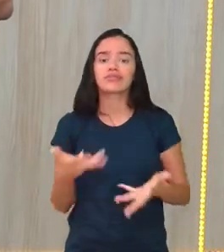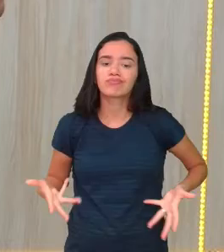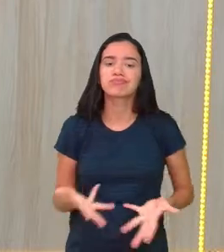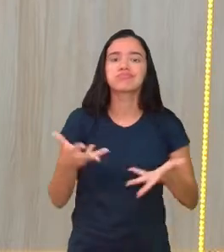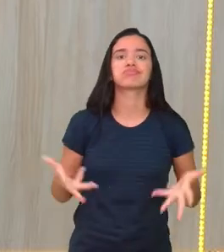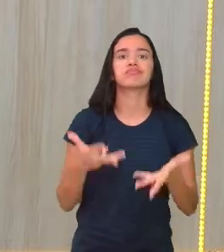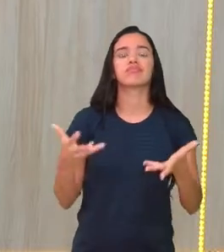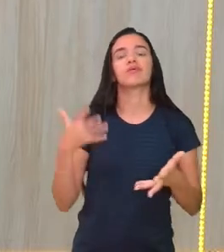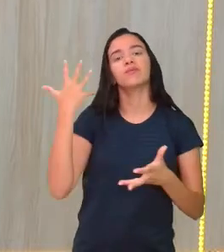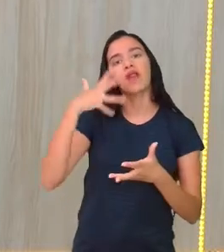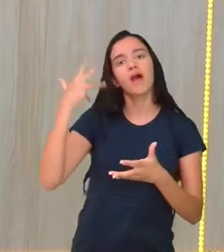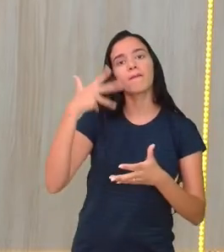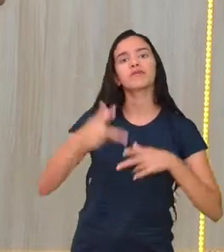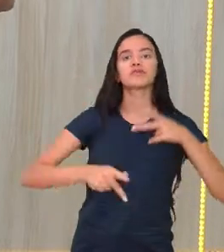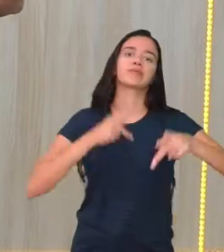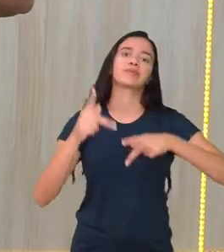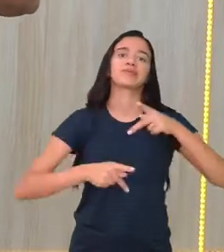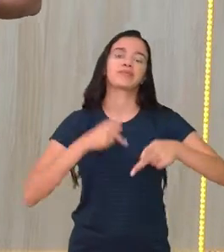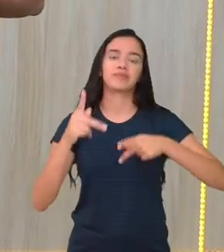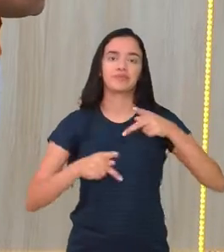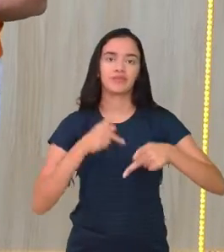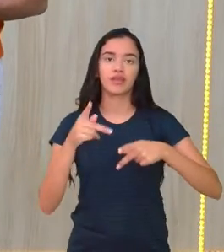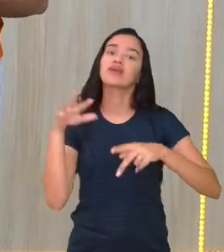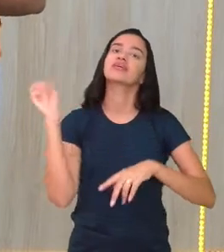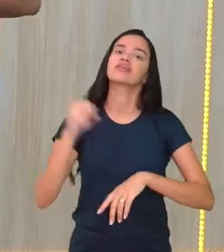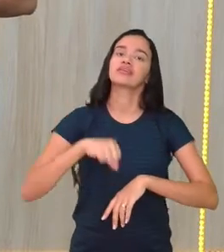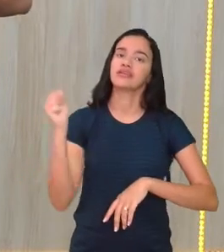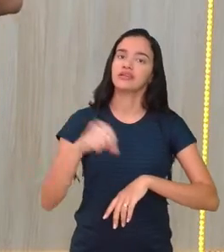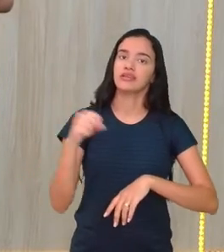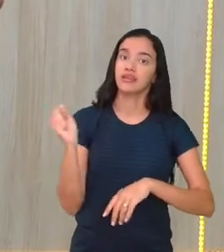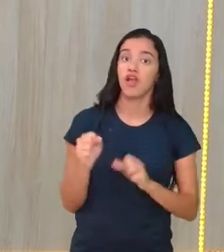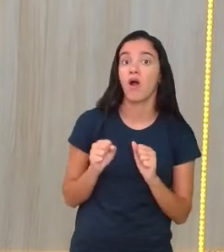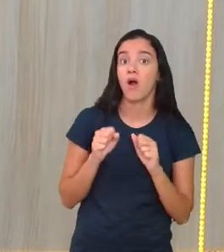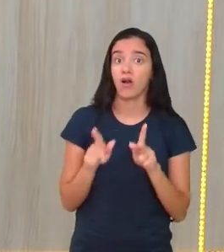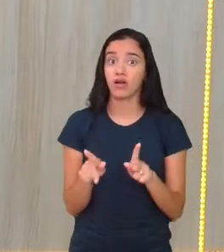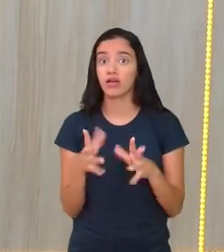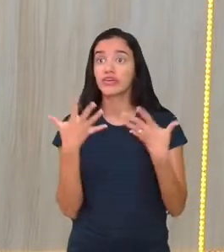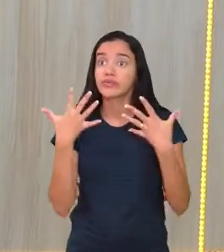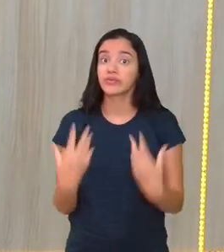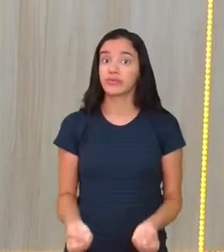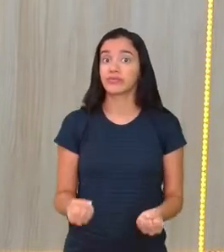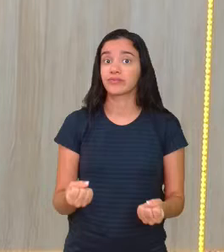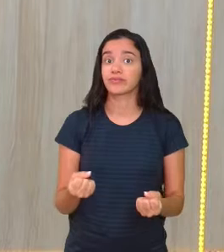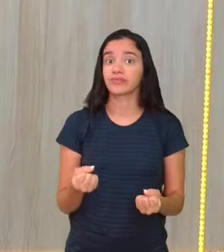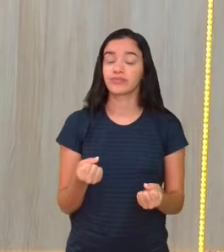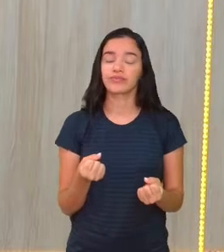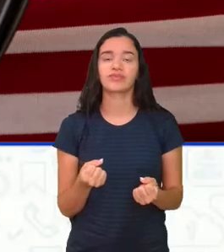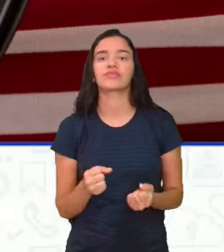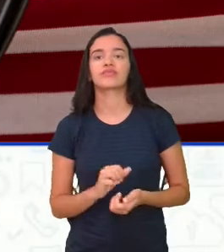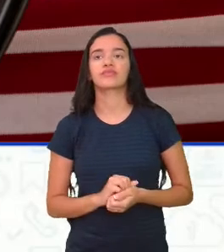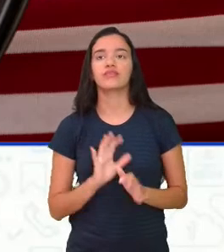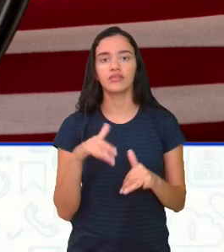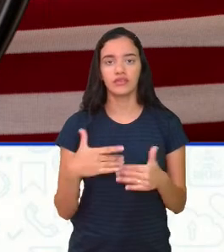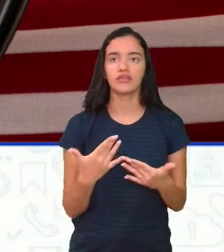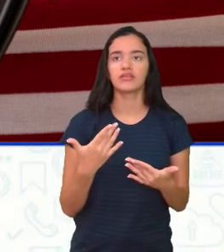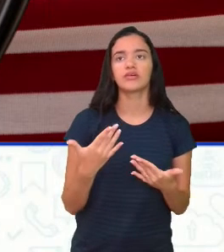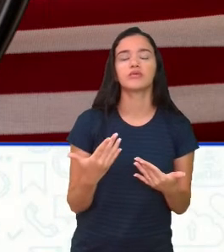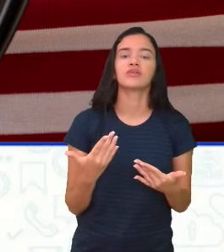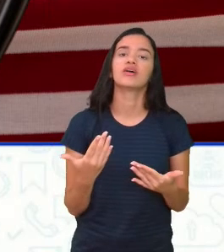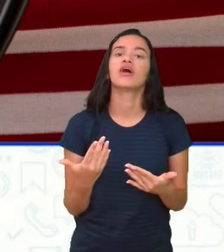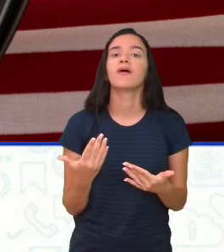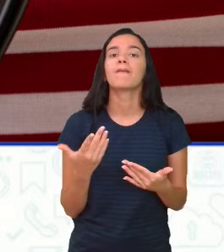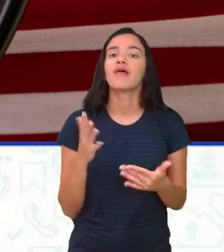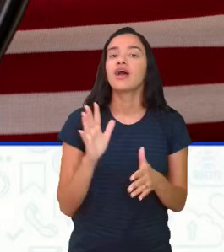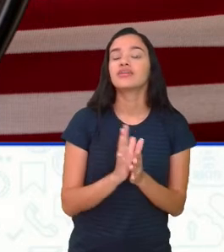para a música popular dentro da indústria fonográfica, sim. Ok? Bora, vamos adiantar isso aí. Então, dentro